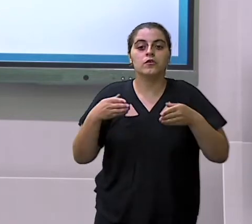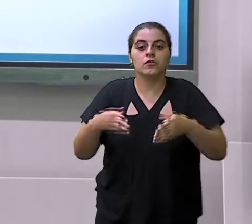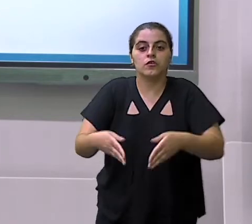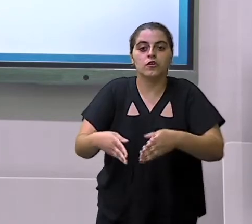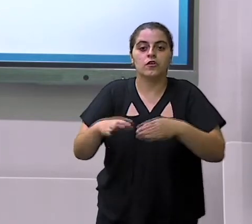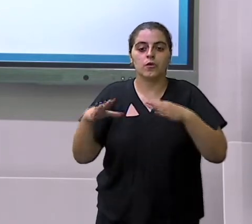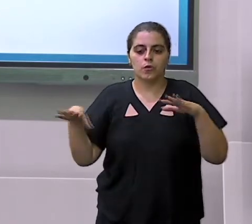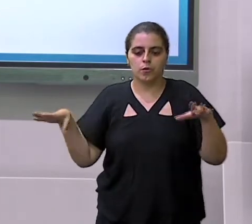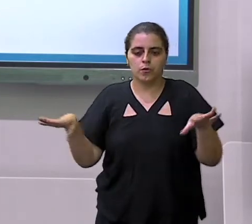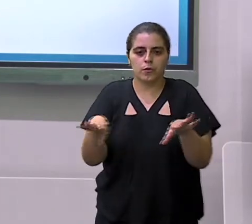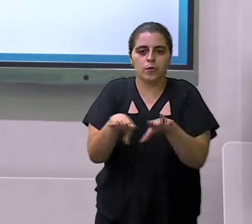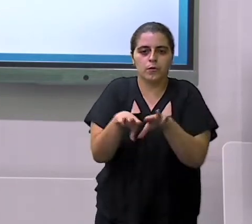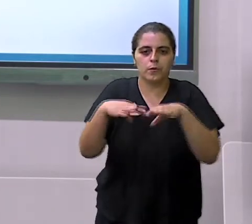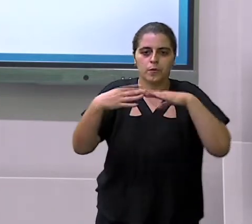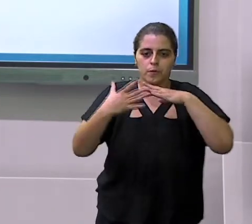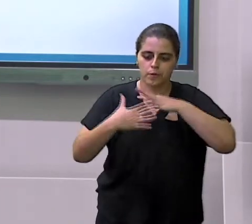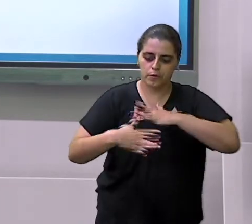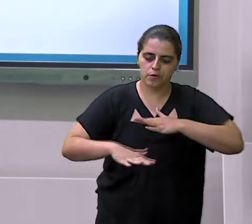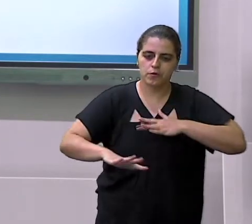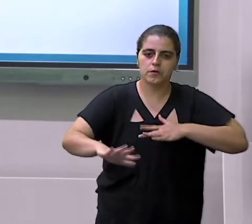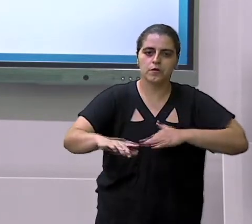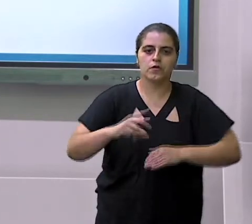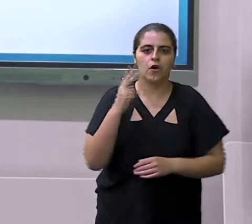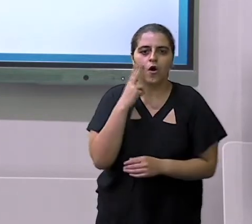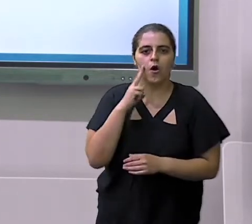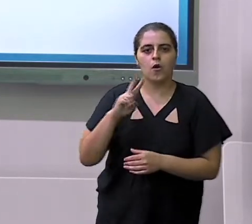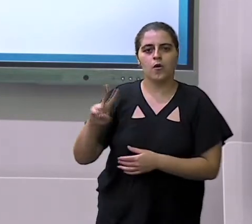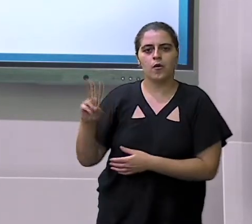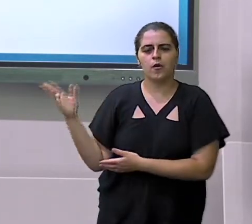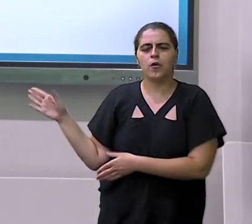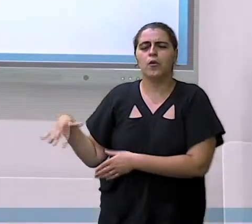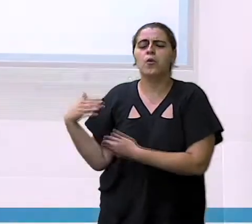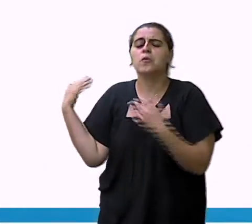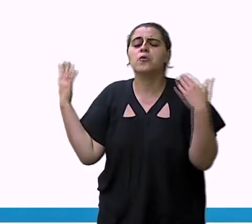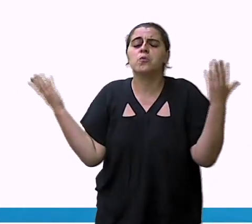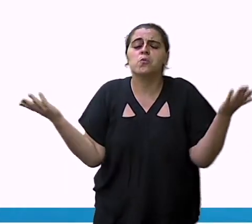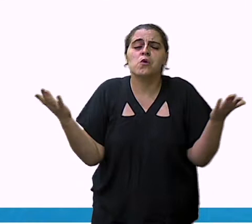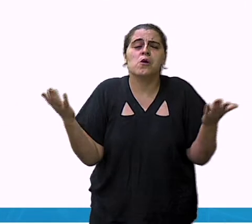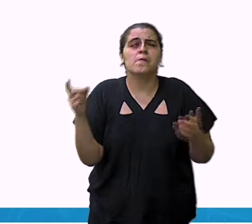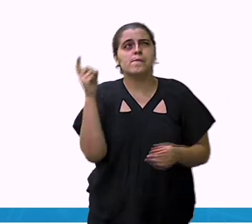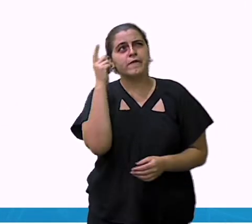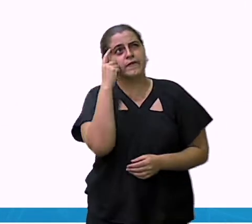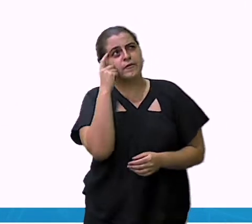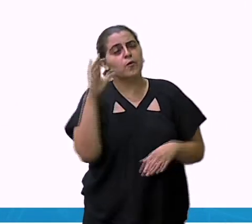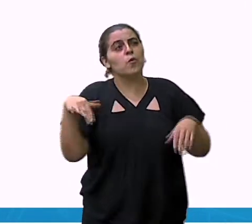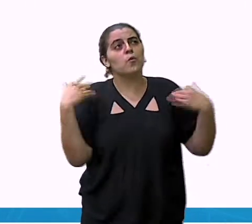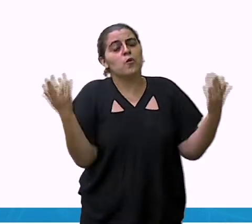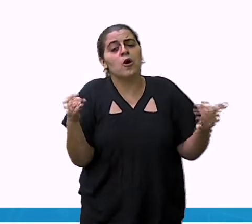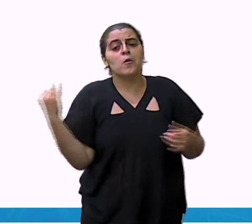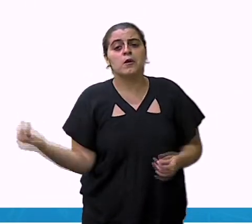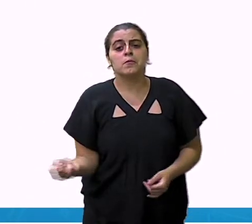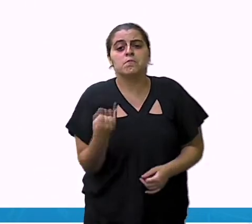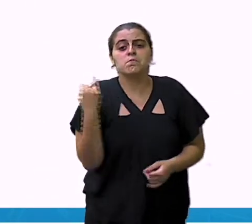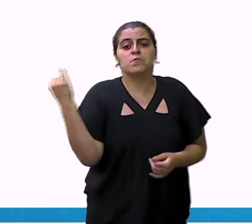Não é isso mesmo? Muito bem. Qual é a importância da água?